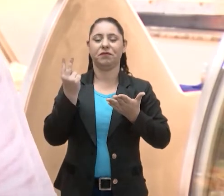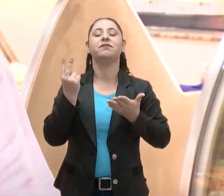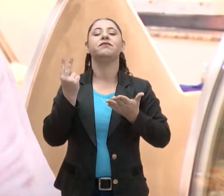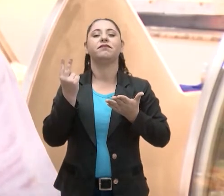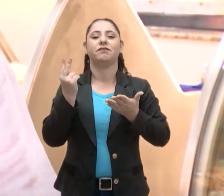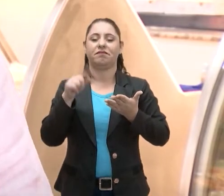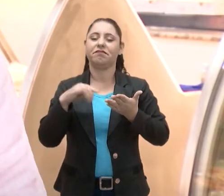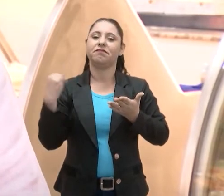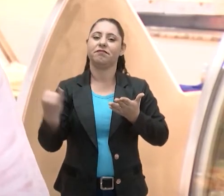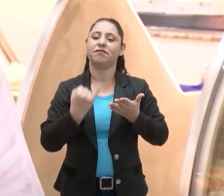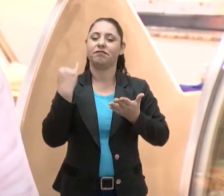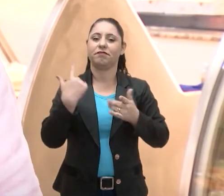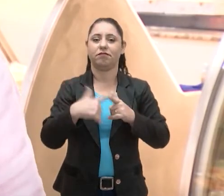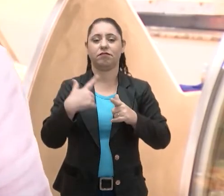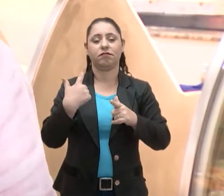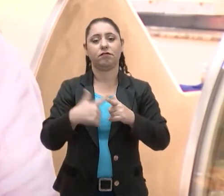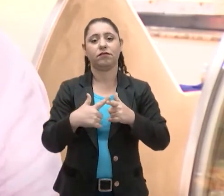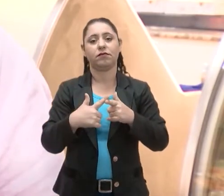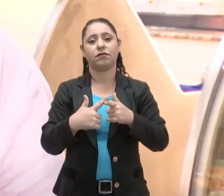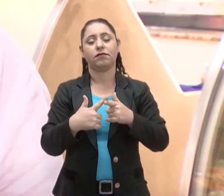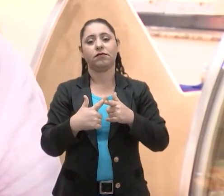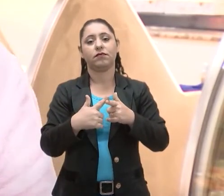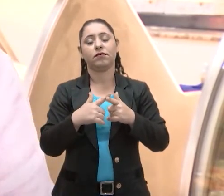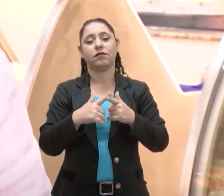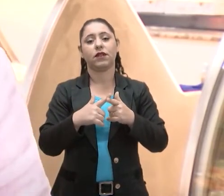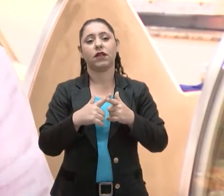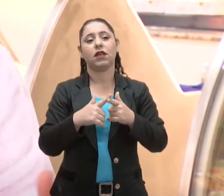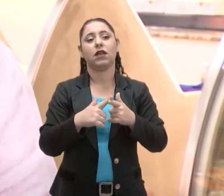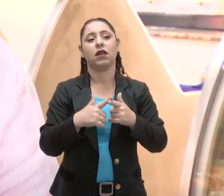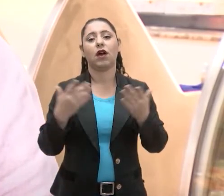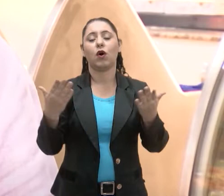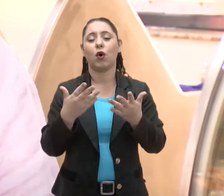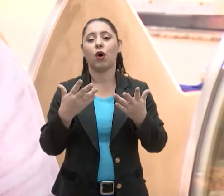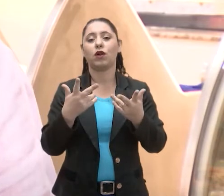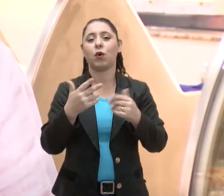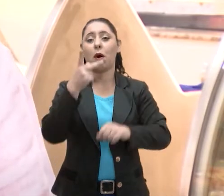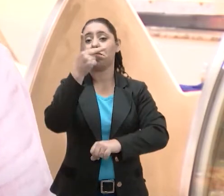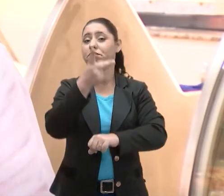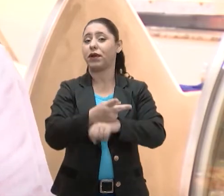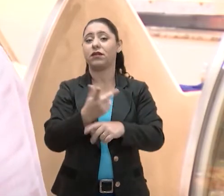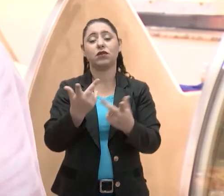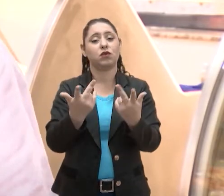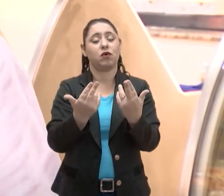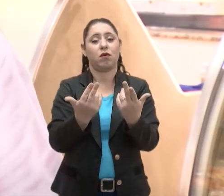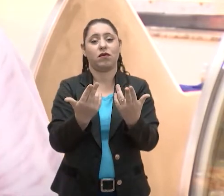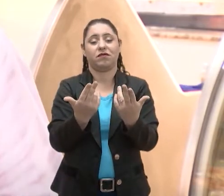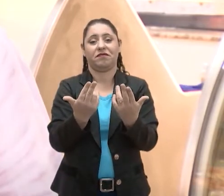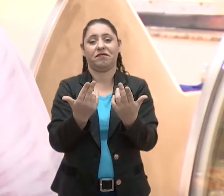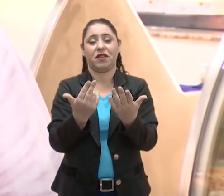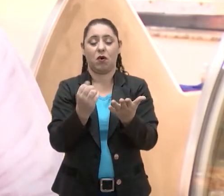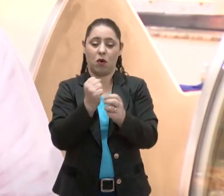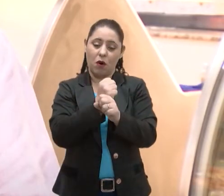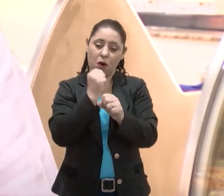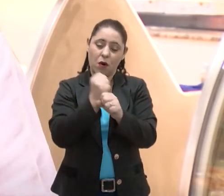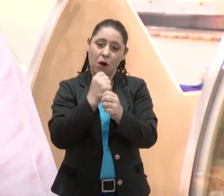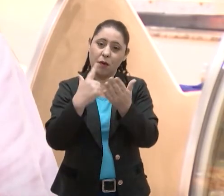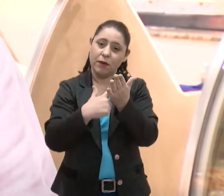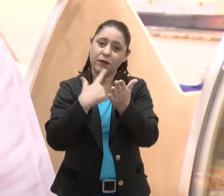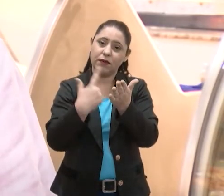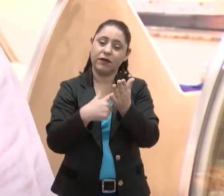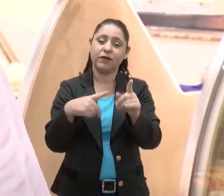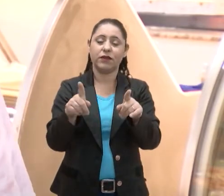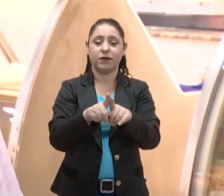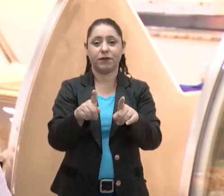sem tamanho, né? Vamos dizer assim, porque a gente acabou sendo premiado com essa obra,